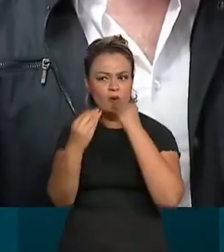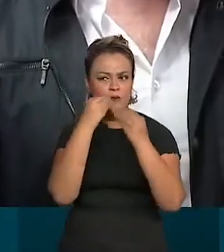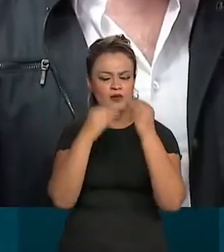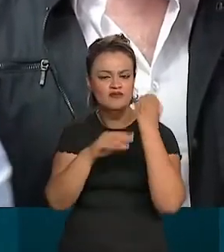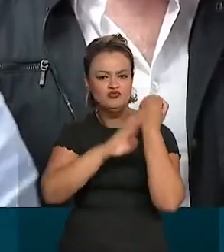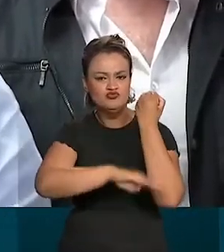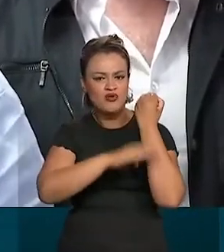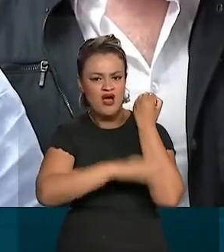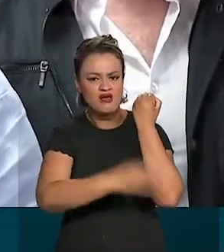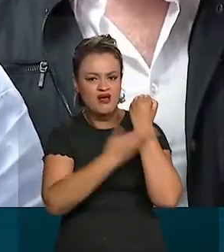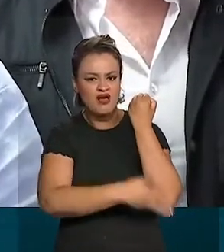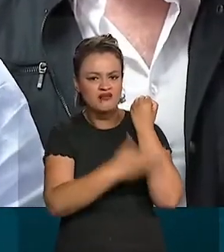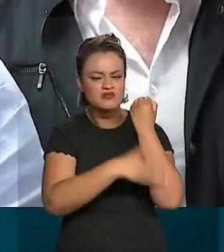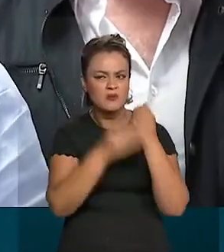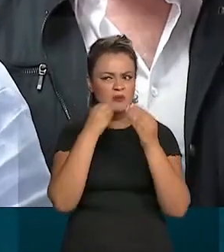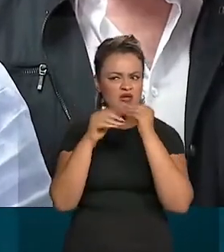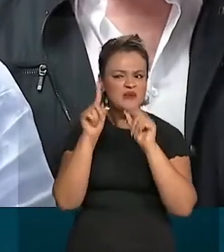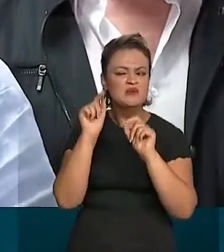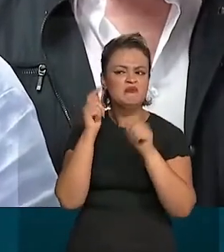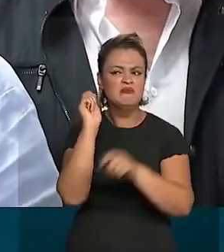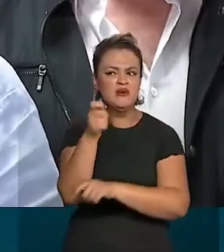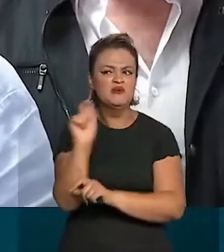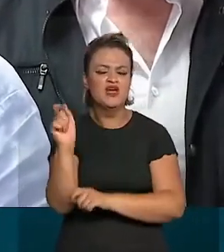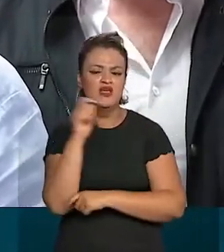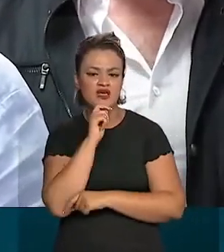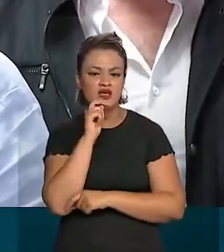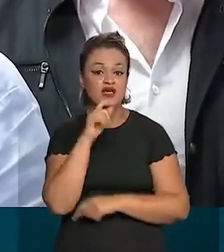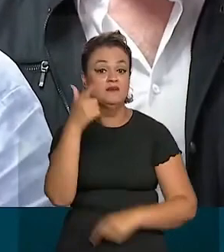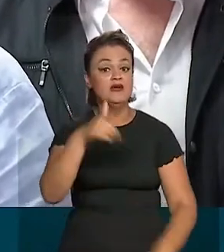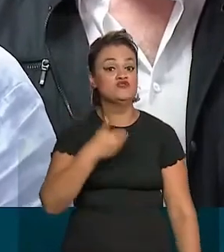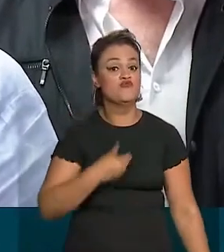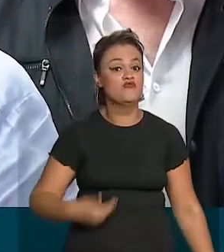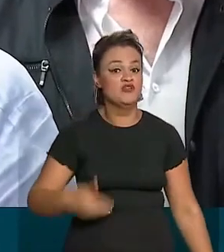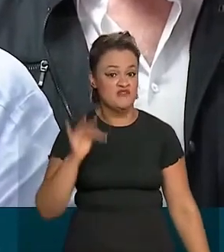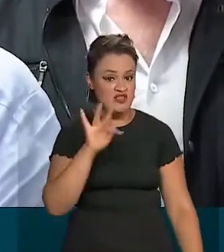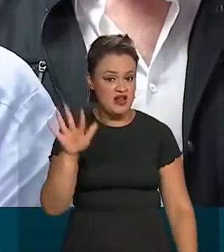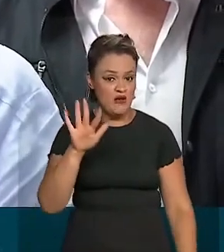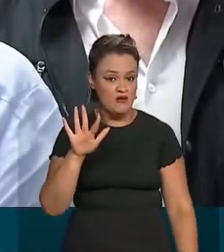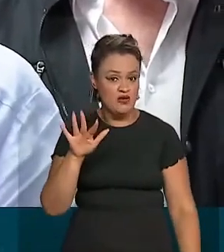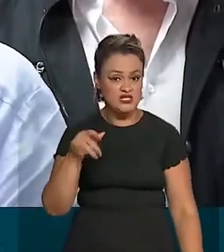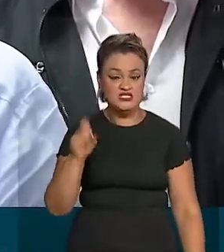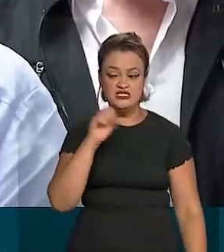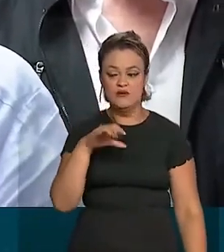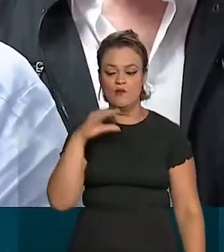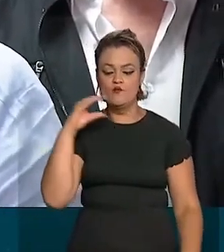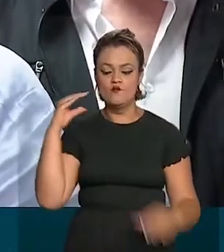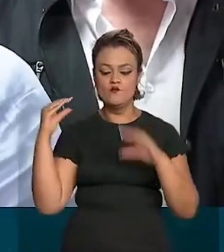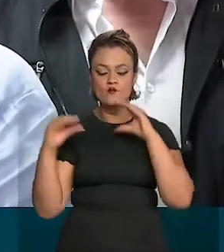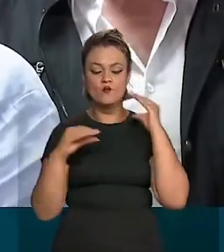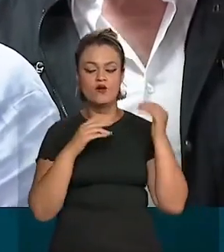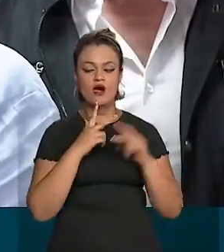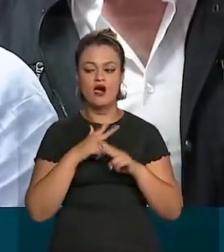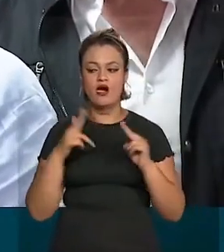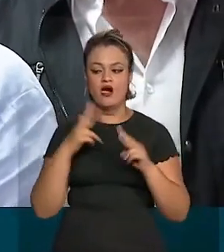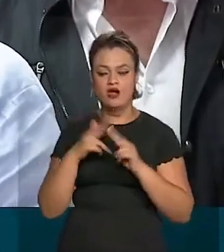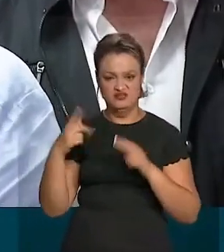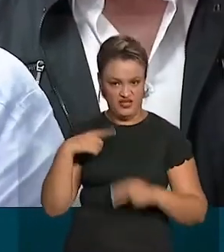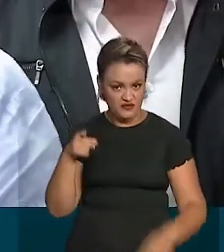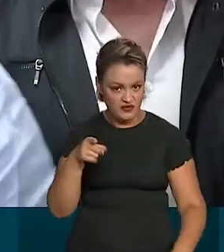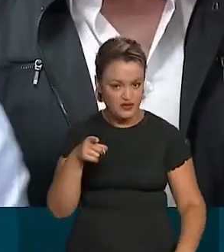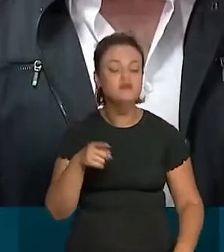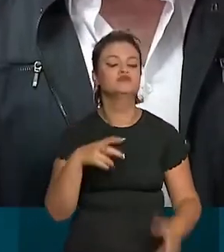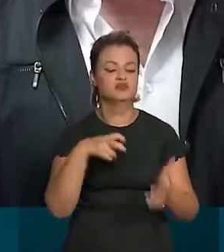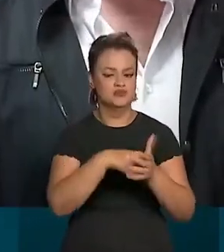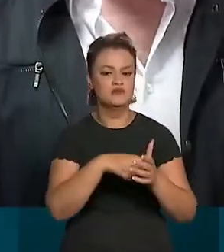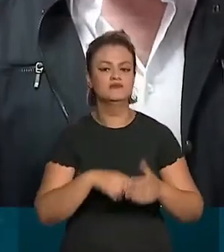e essa gente toda vai pagar. E também da parte do governo federal. Se houve omissão de alguém no governo federal que faça isso,